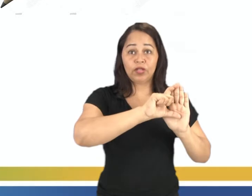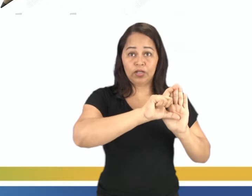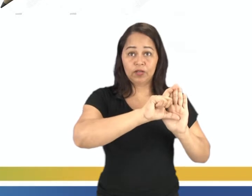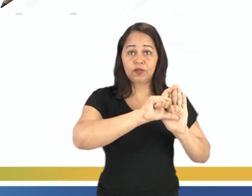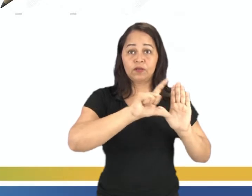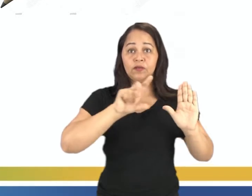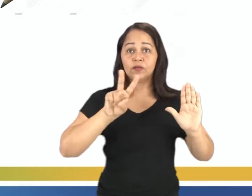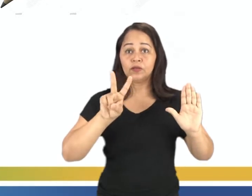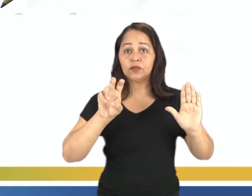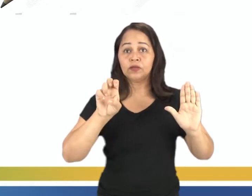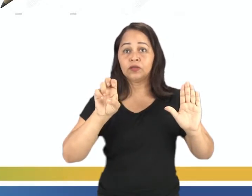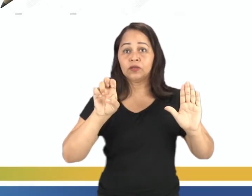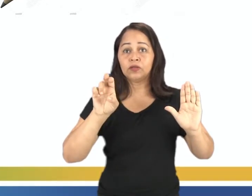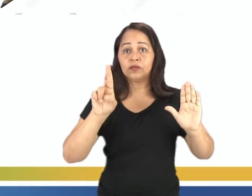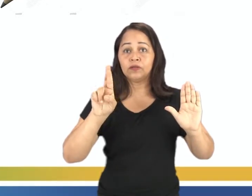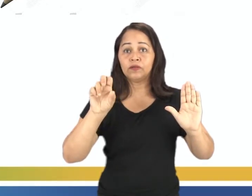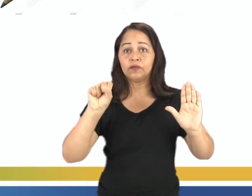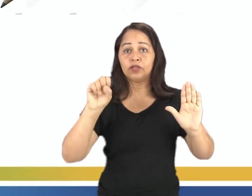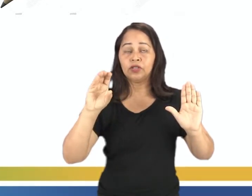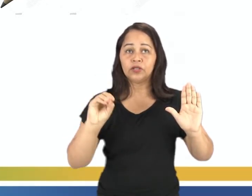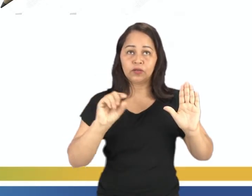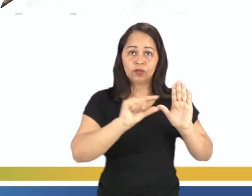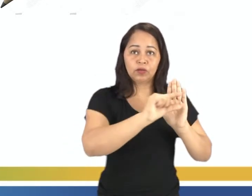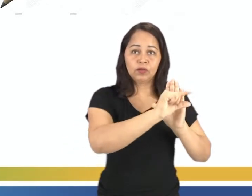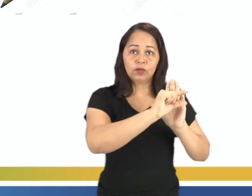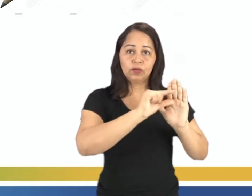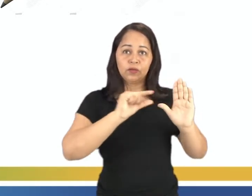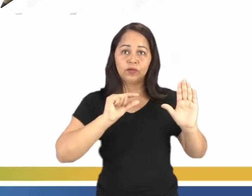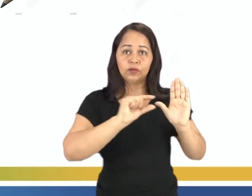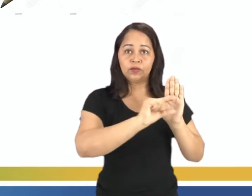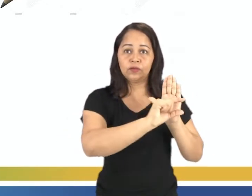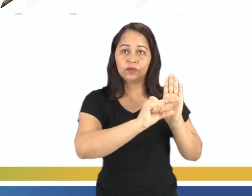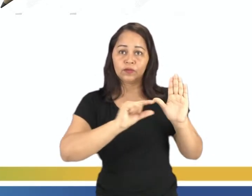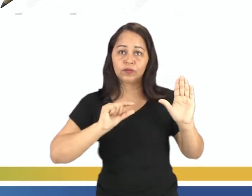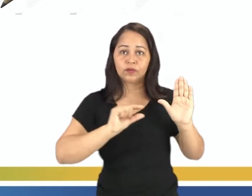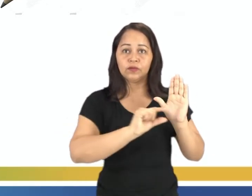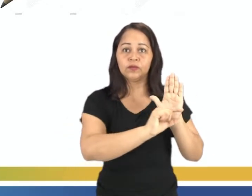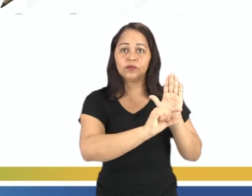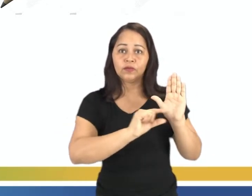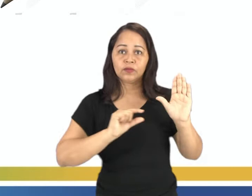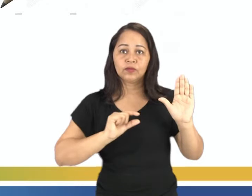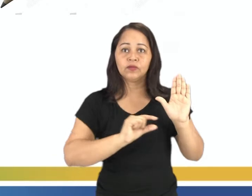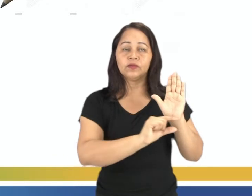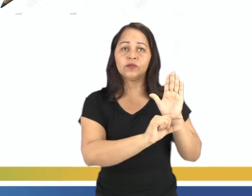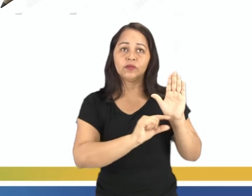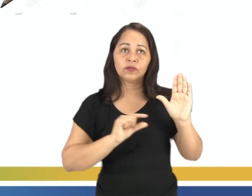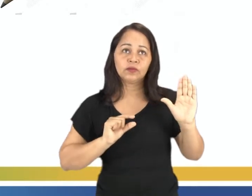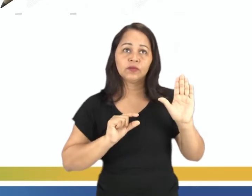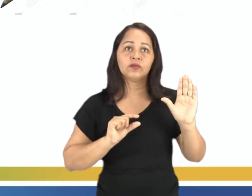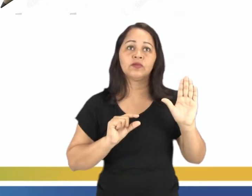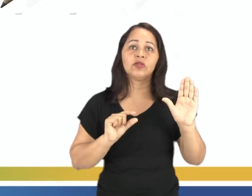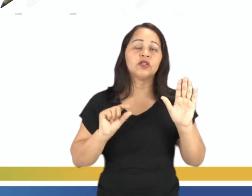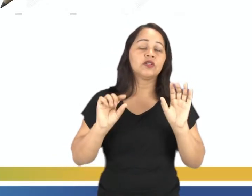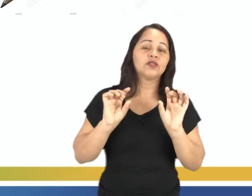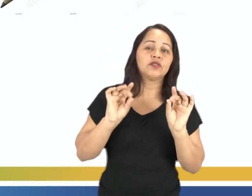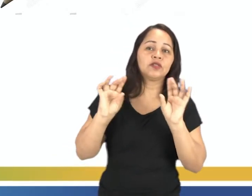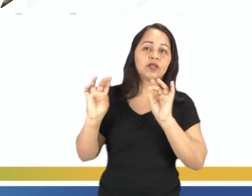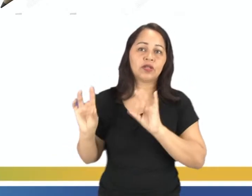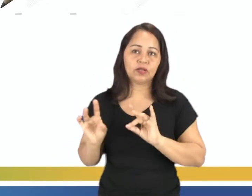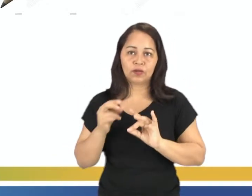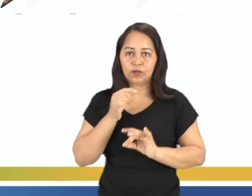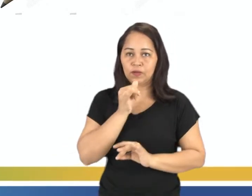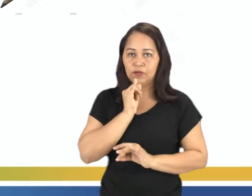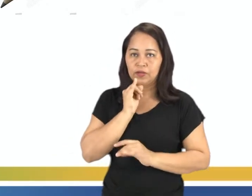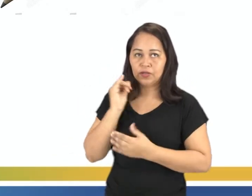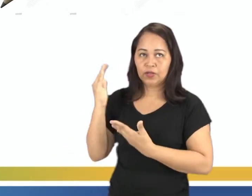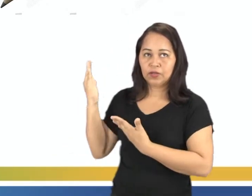Então, o que é o verso? Cada linha de um poema que corresponde a um verso. O verso é a unidade poética. Então, nós temos